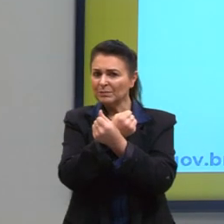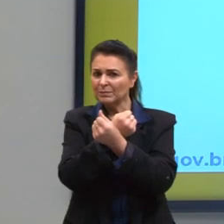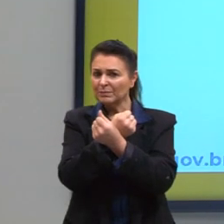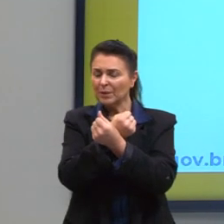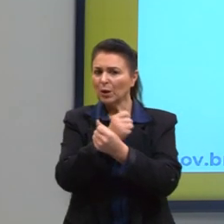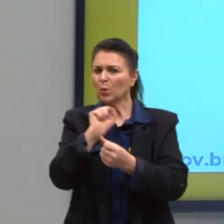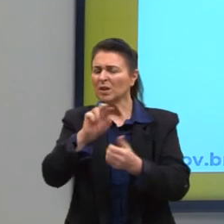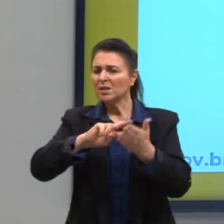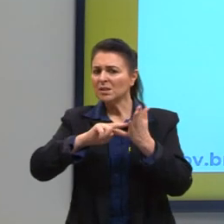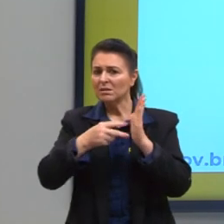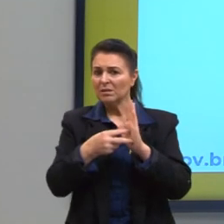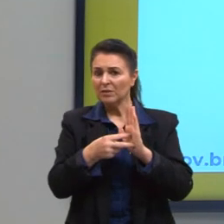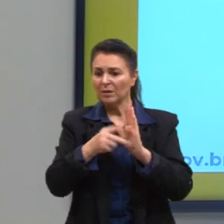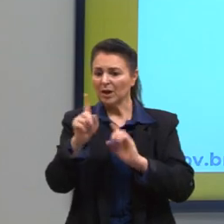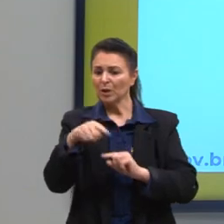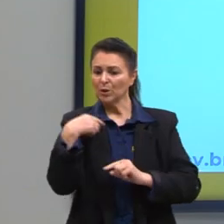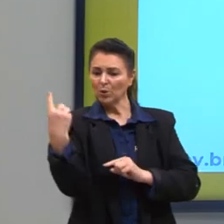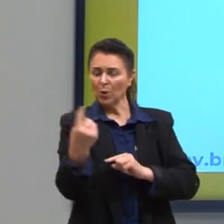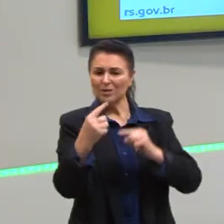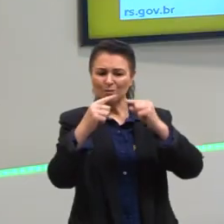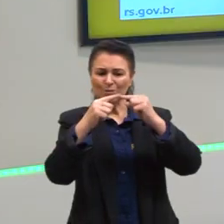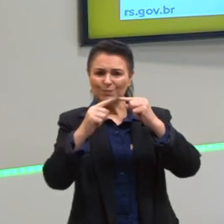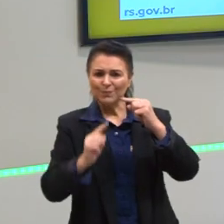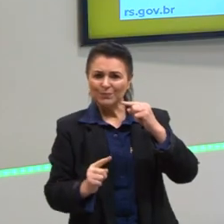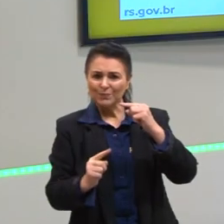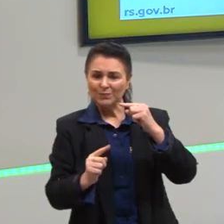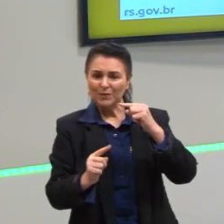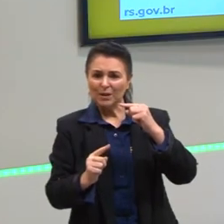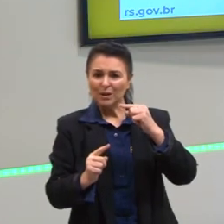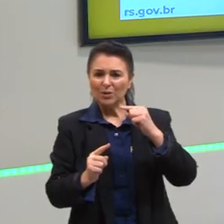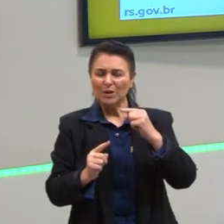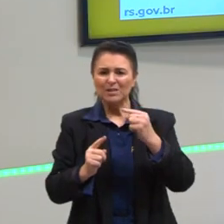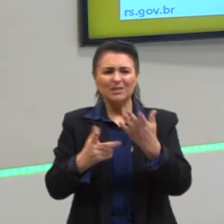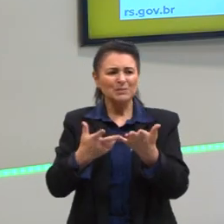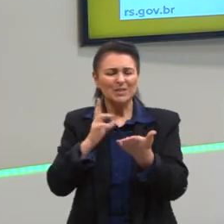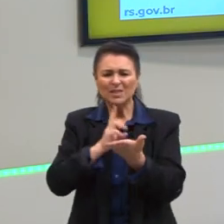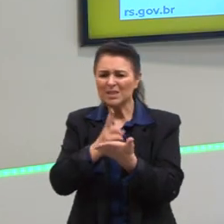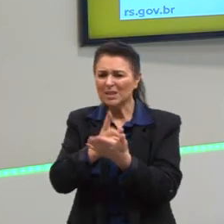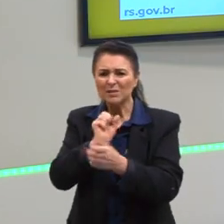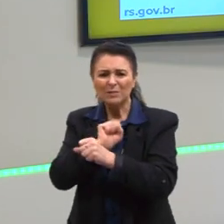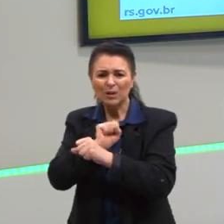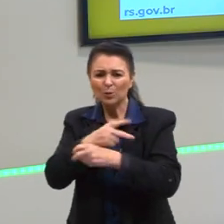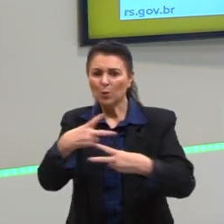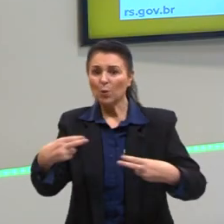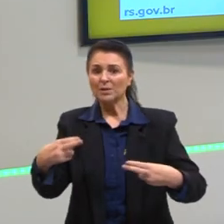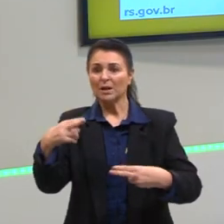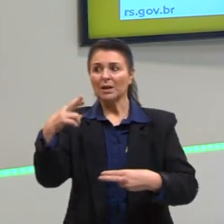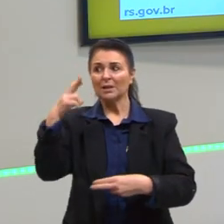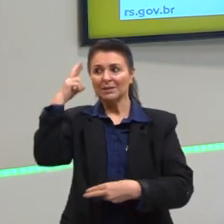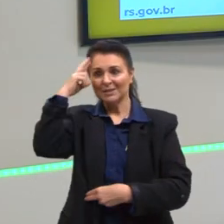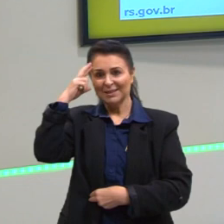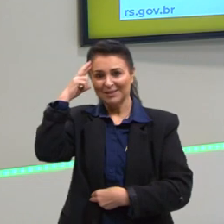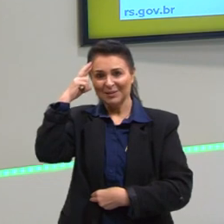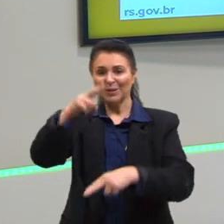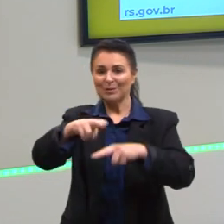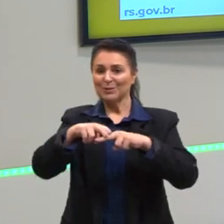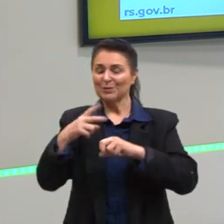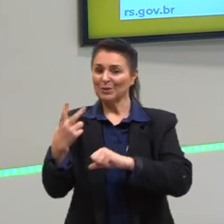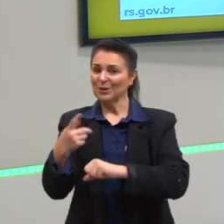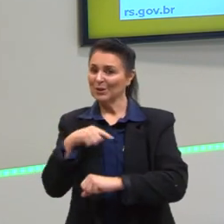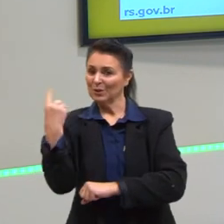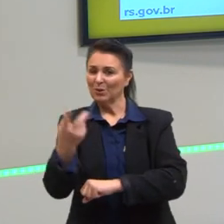nós ficamos submetidos a razão e nós não damos vazão as nossas paixões aí isso que ele fala que nós somos um